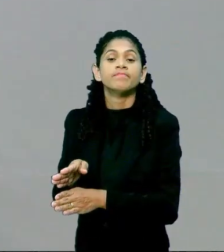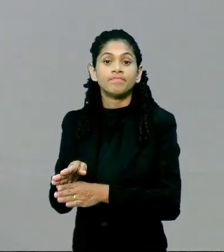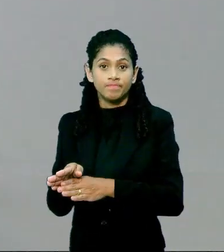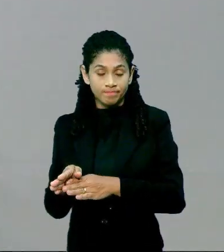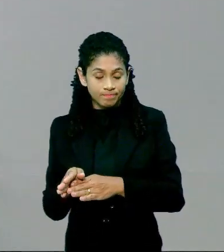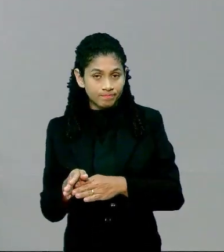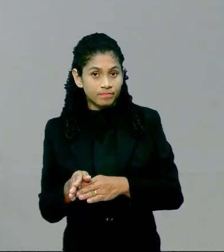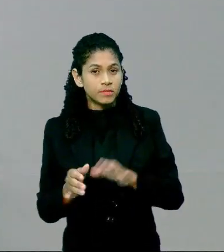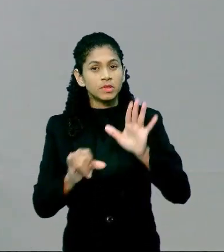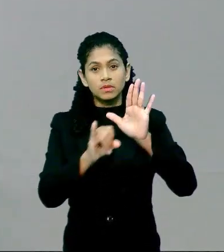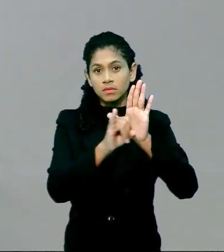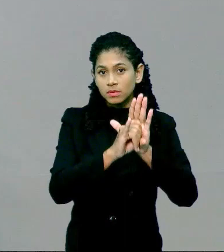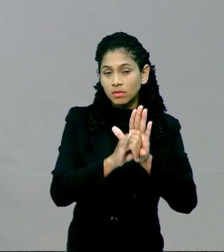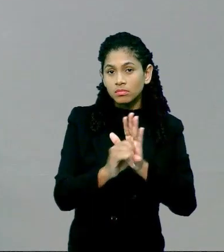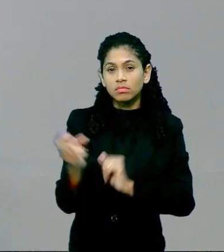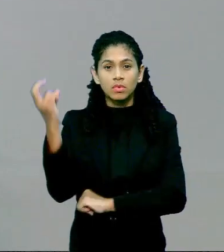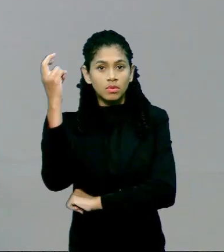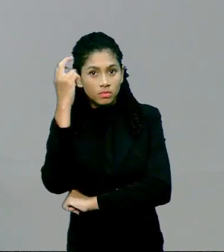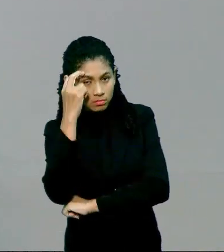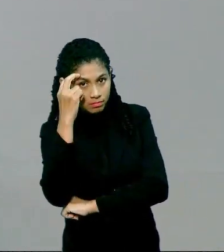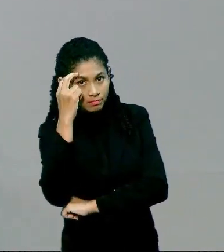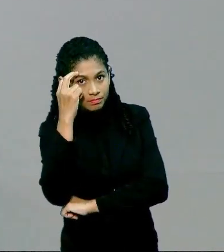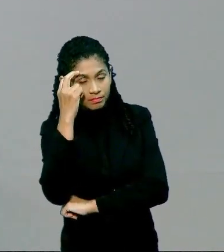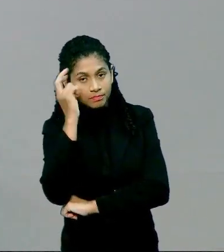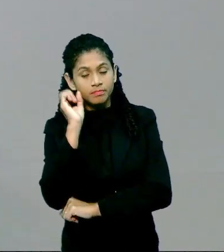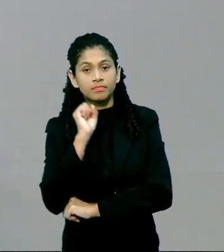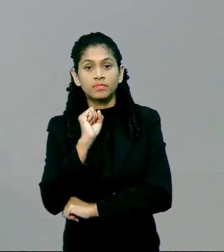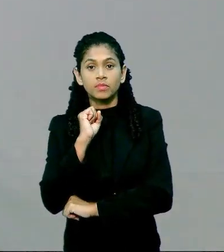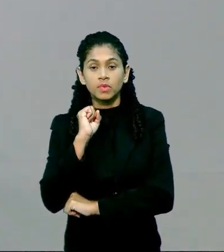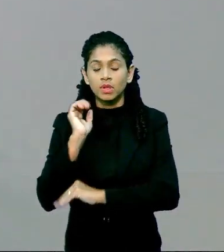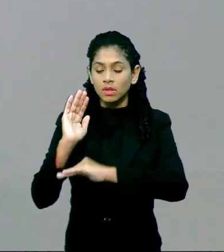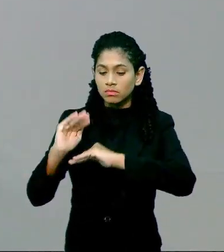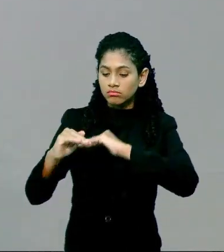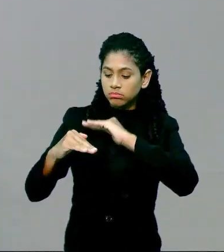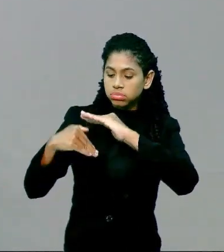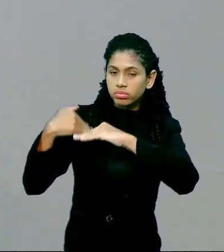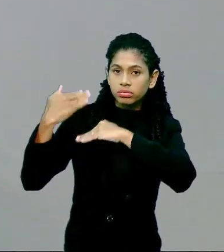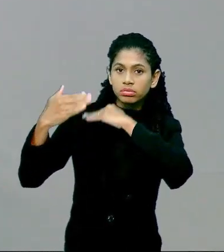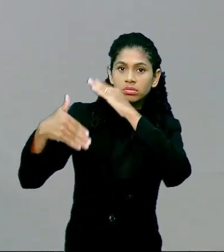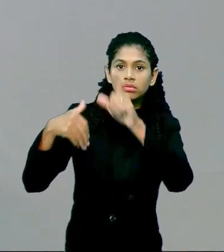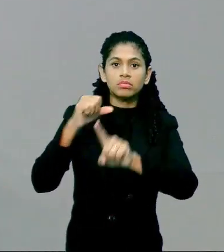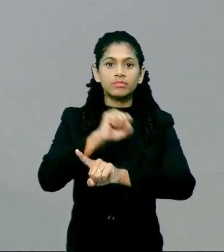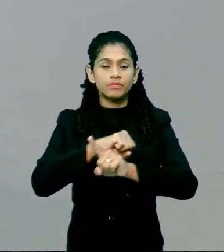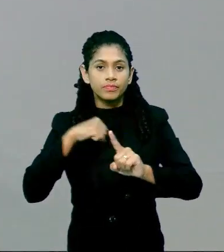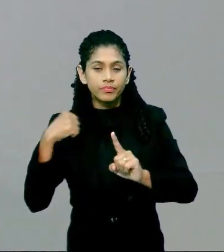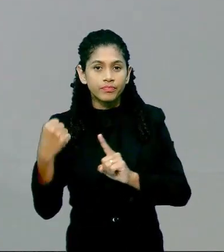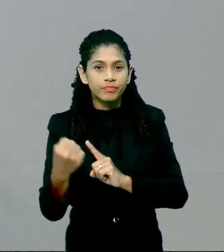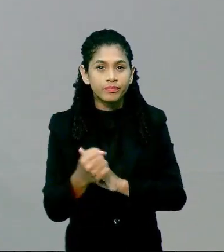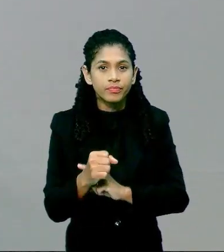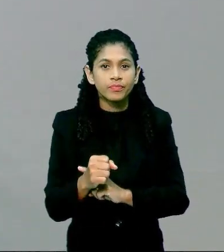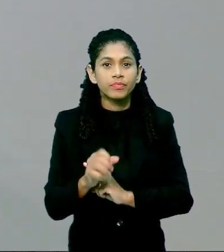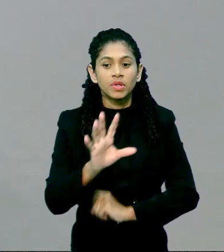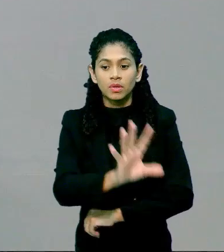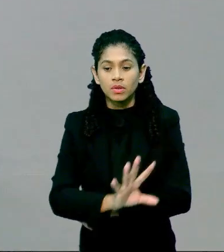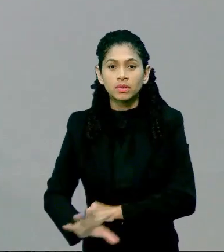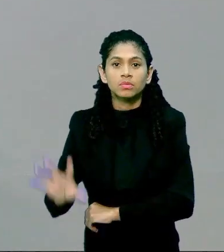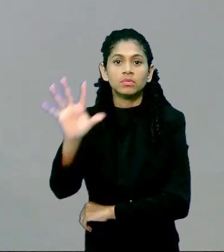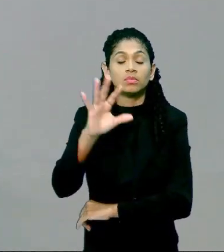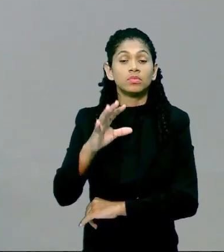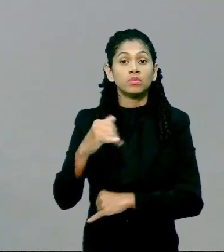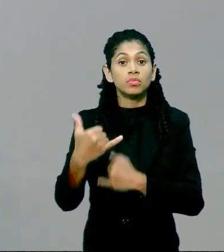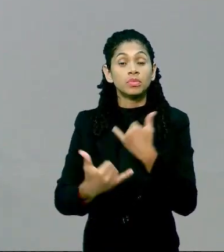direcionamento tanto identitário, cultural, essa construção social, esse mapeamento do que o brincar